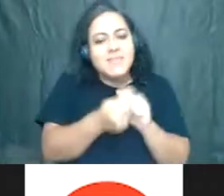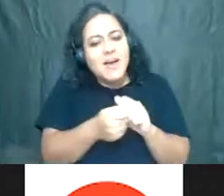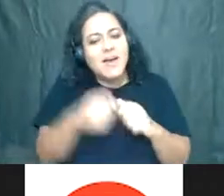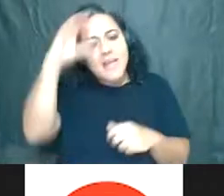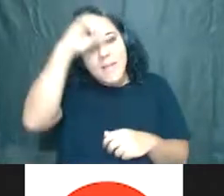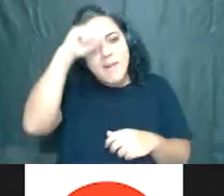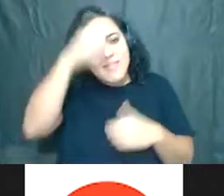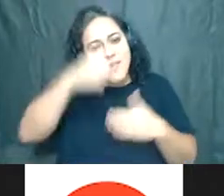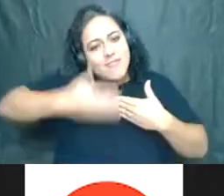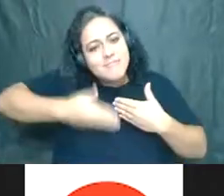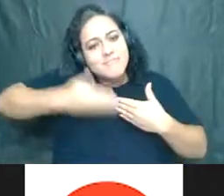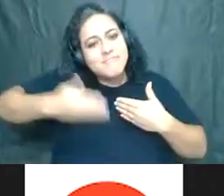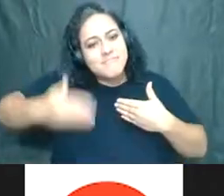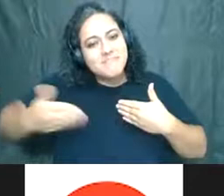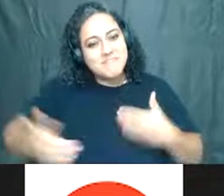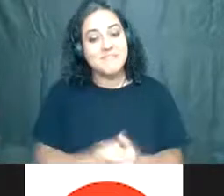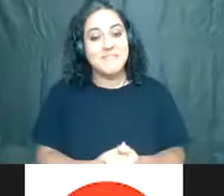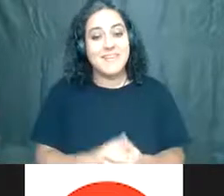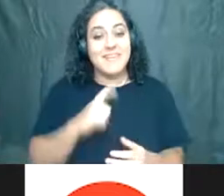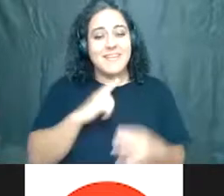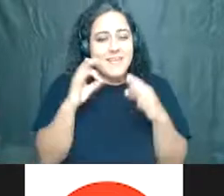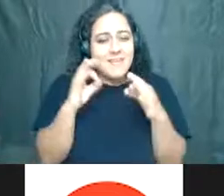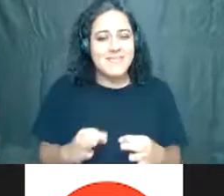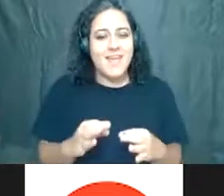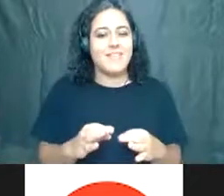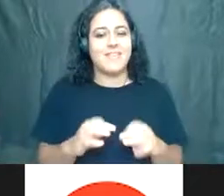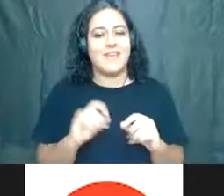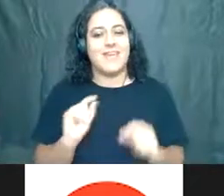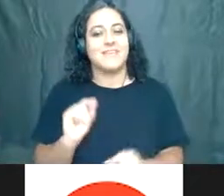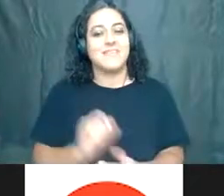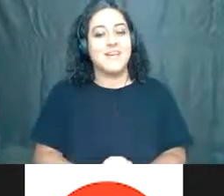nova realidade, né? Tenho certeza que